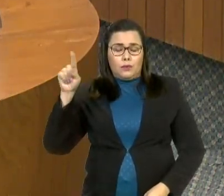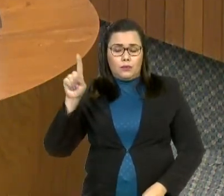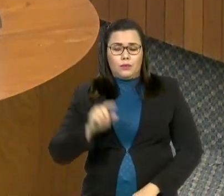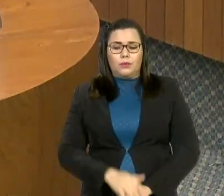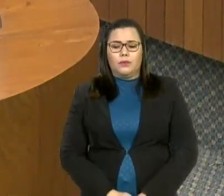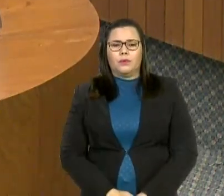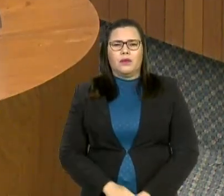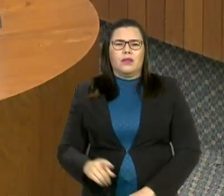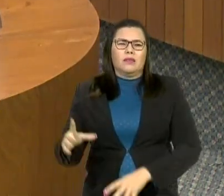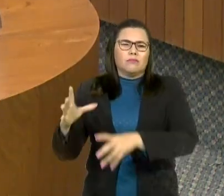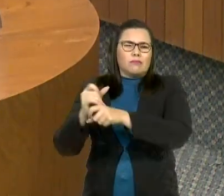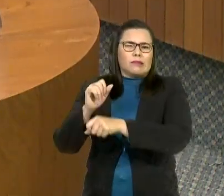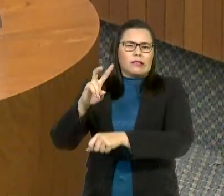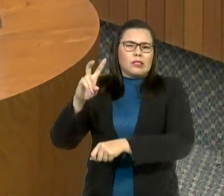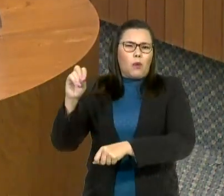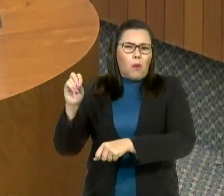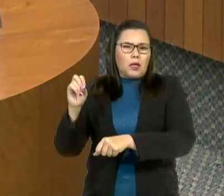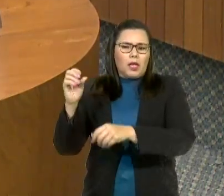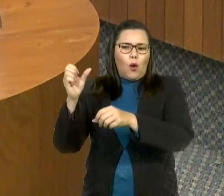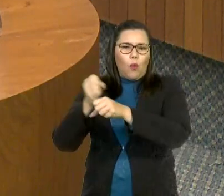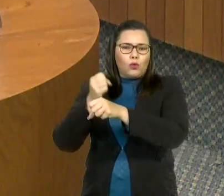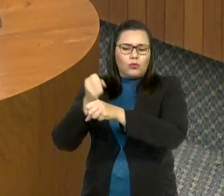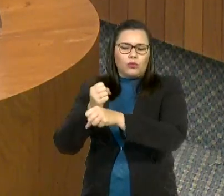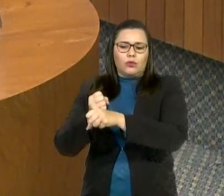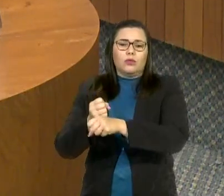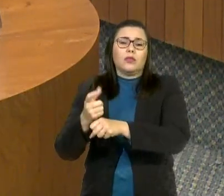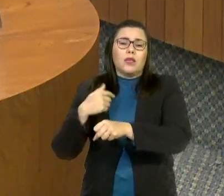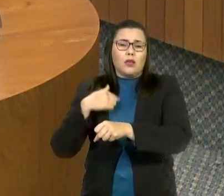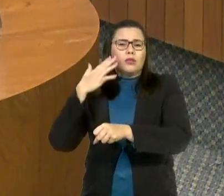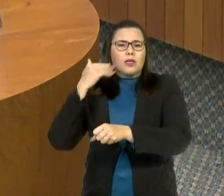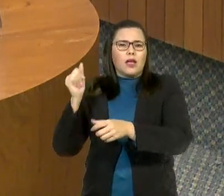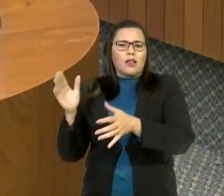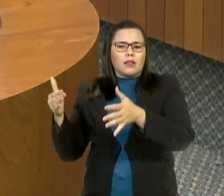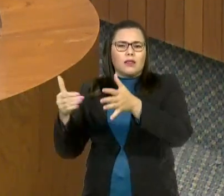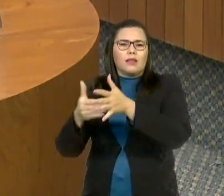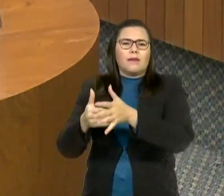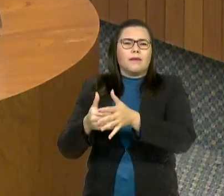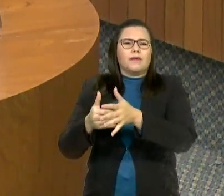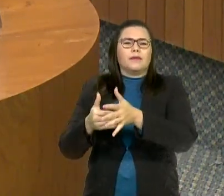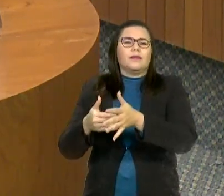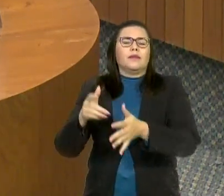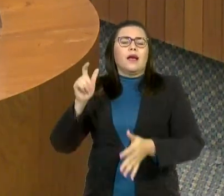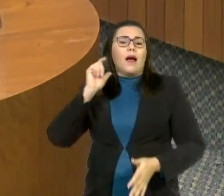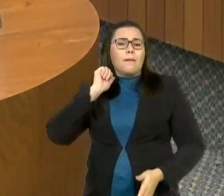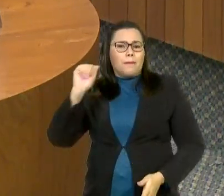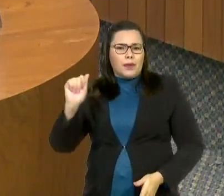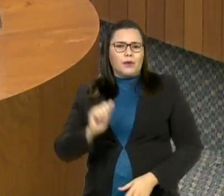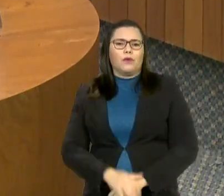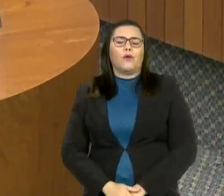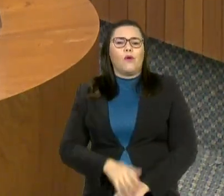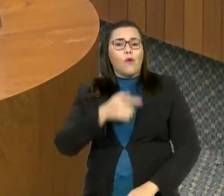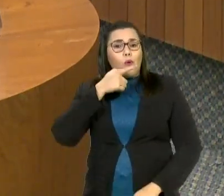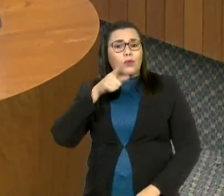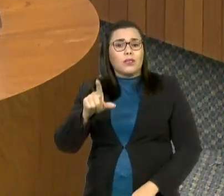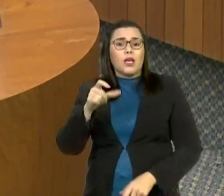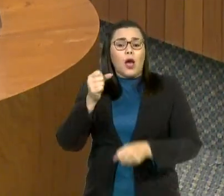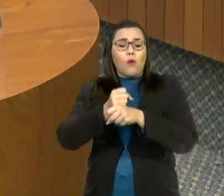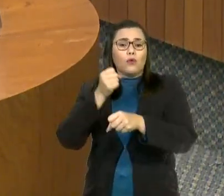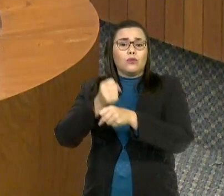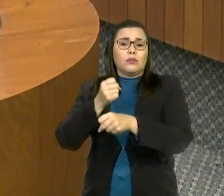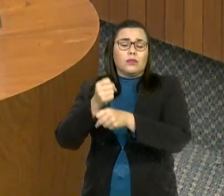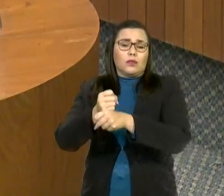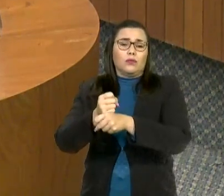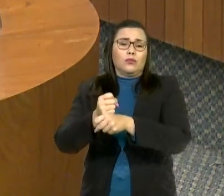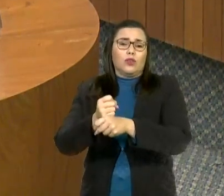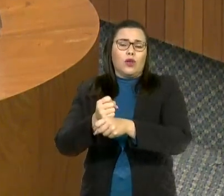delas concluídas. Inclusive, até o mês de abril, nós vamos inaugurar 4 creches que foram retomadas. Então, o que foi feito lá pode ser feito no